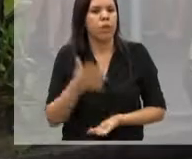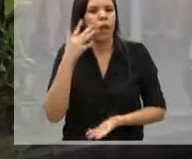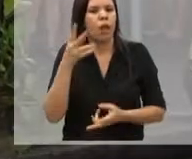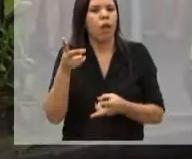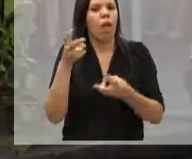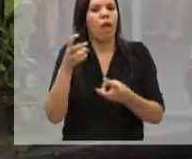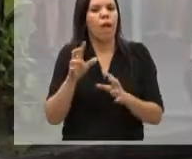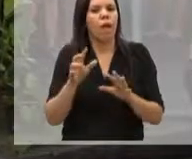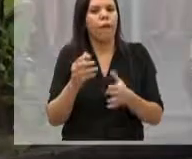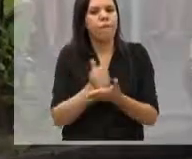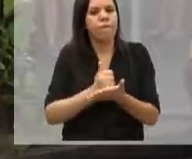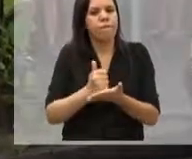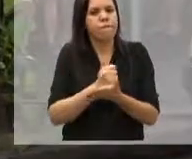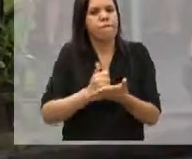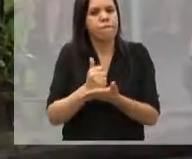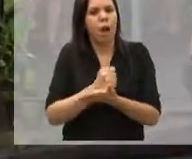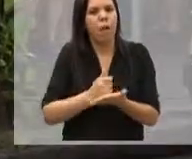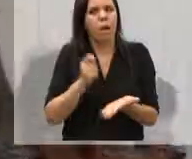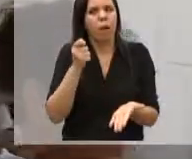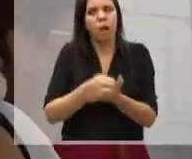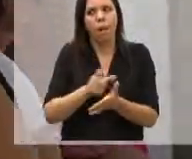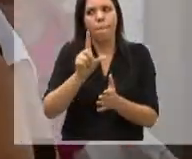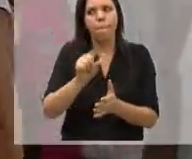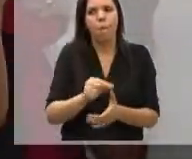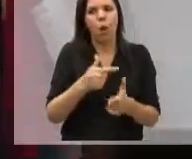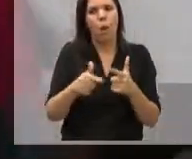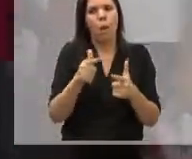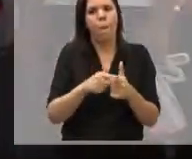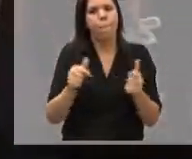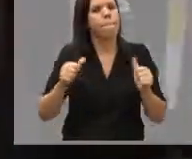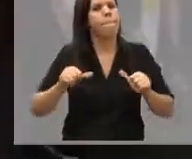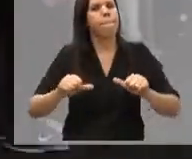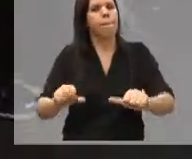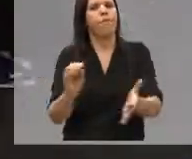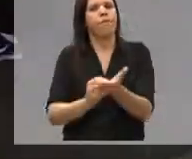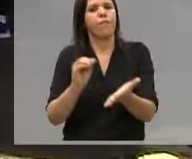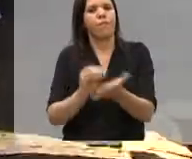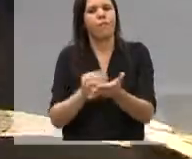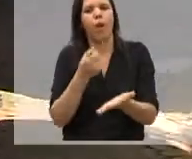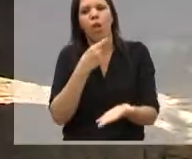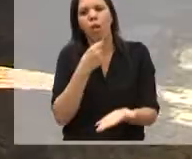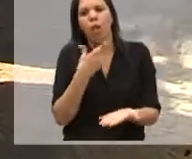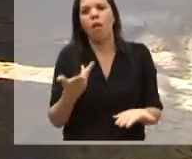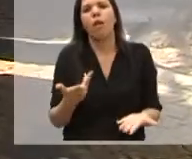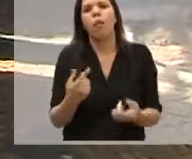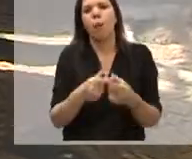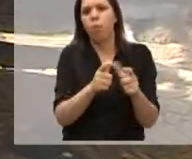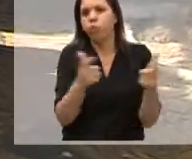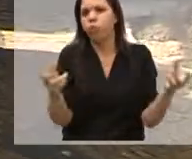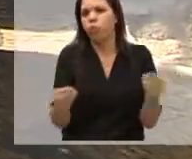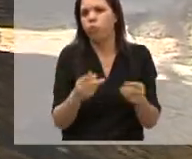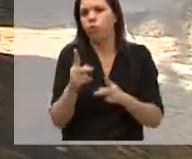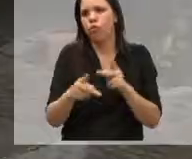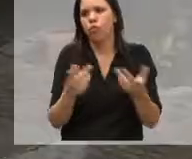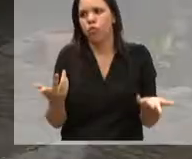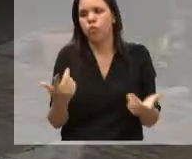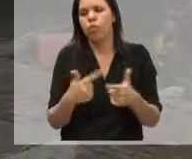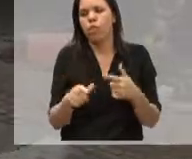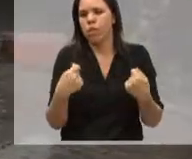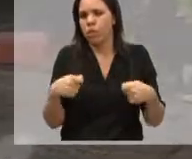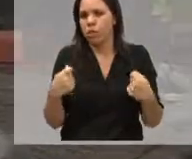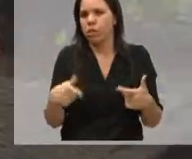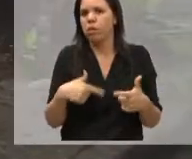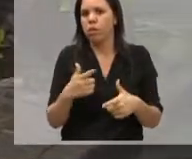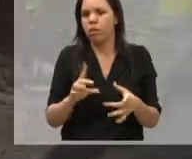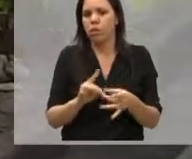alto custo, por exemplo, da cidade. É um problema terrível e falta medicamento, falta remédio, porque é muita gente. Agora, nós precisamos trabalhar para conciliar